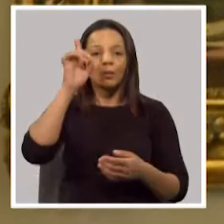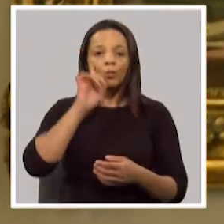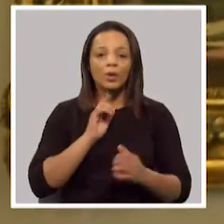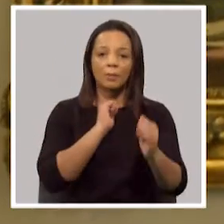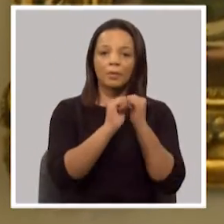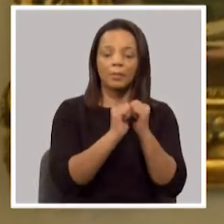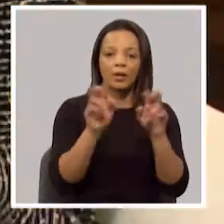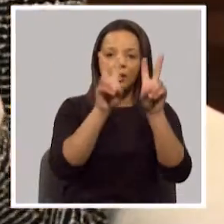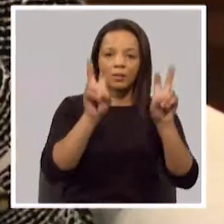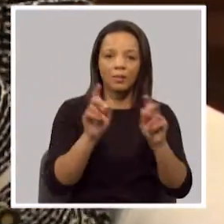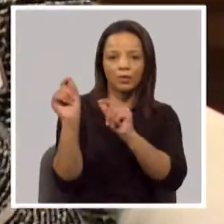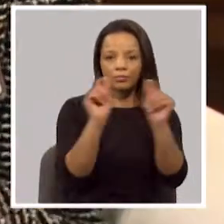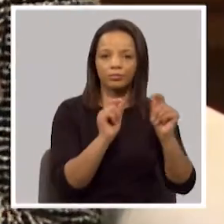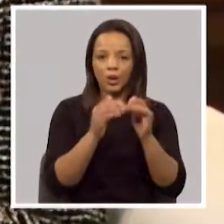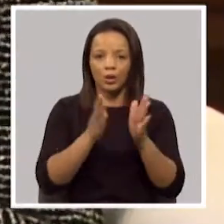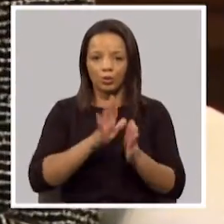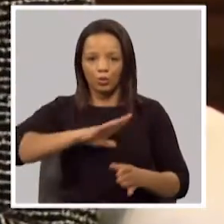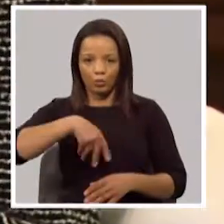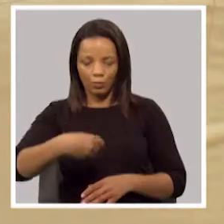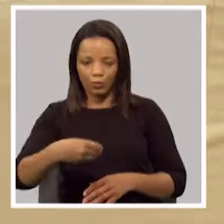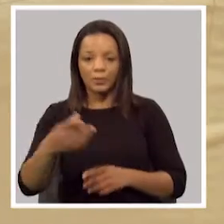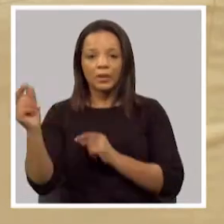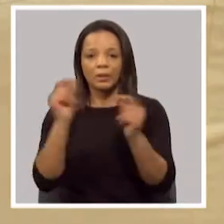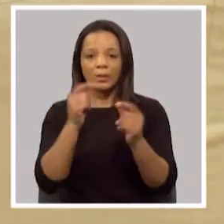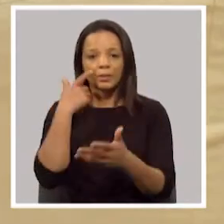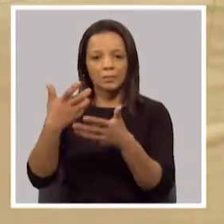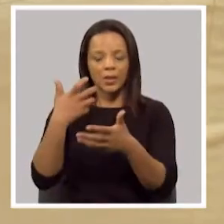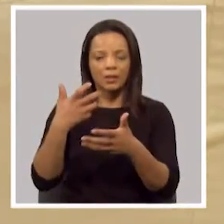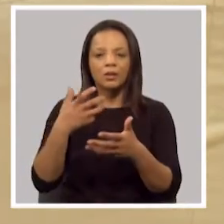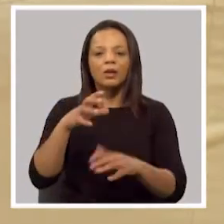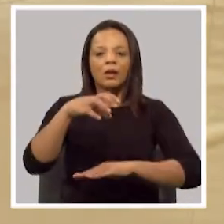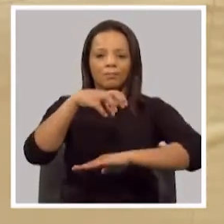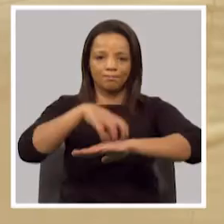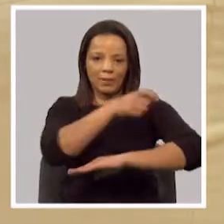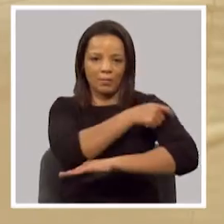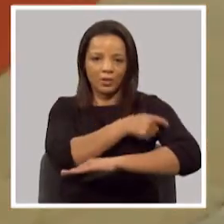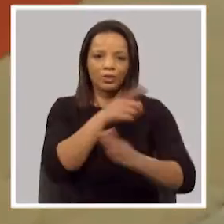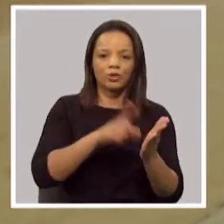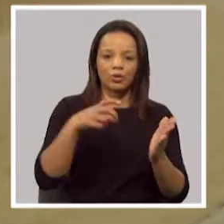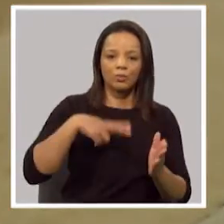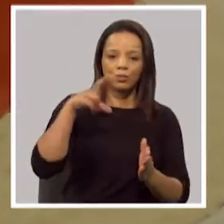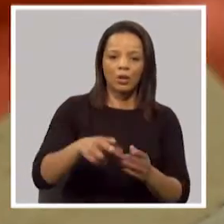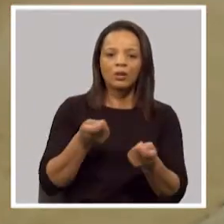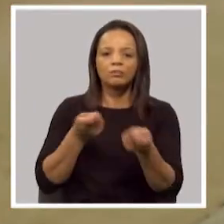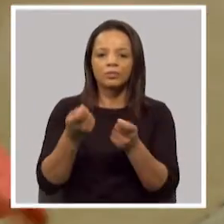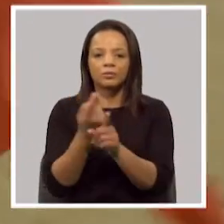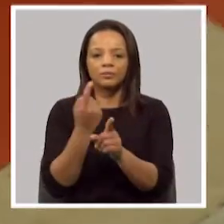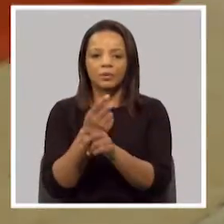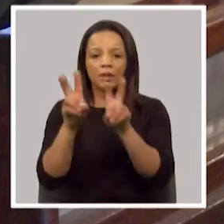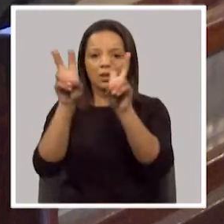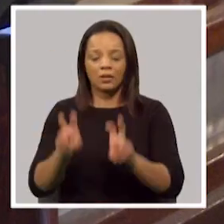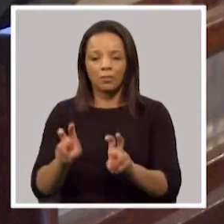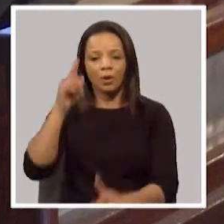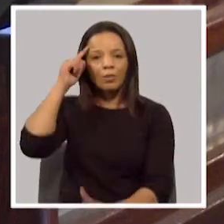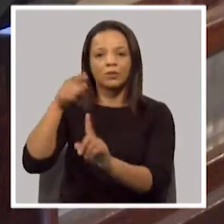O papel da mulher é tema de discussão por todo o mundo. Para marcar o debate, a Embaixada dos Estados Unidos em Portugal organizou um seminário sobre